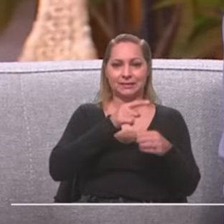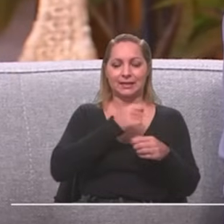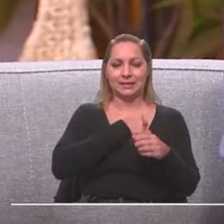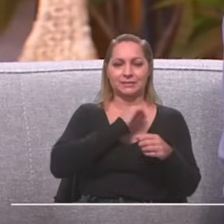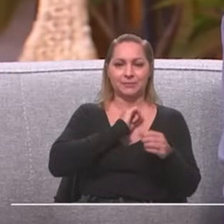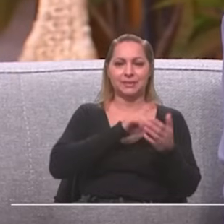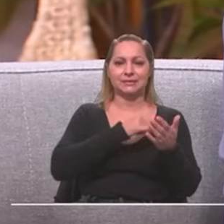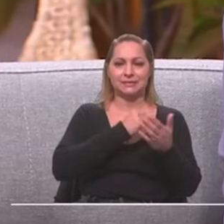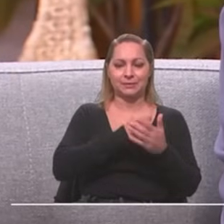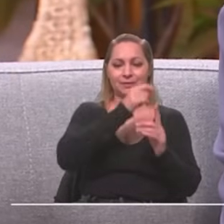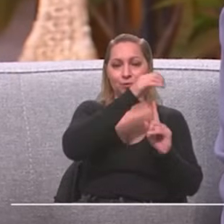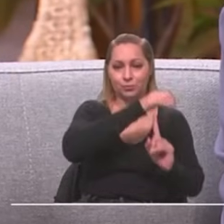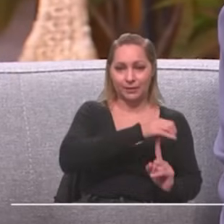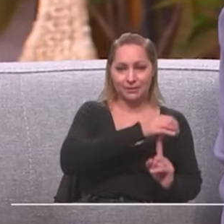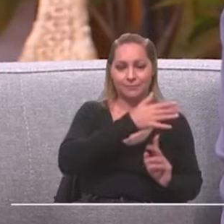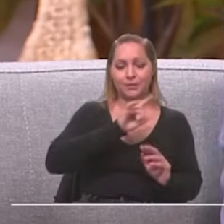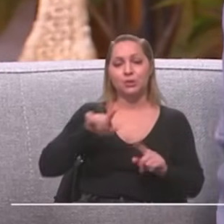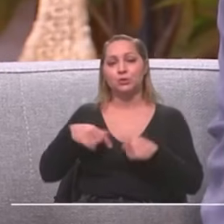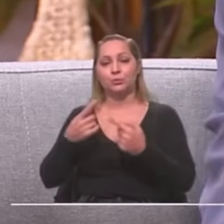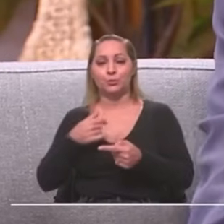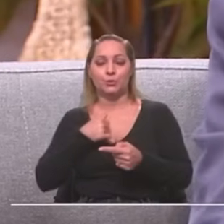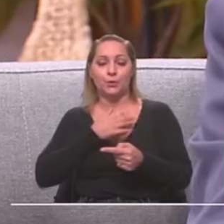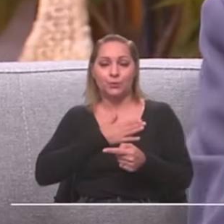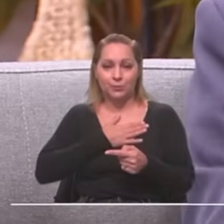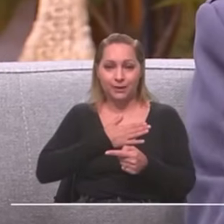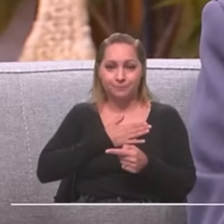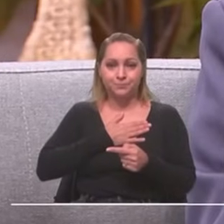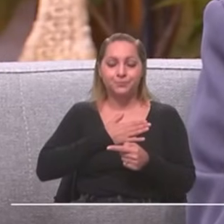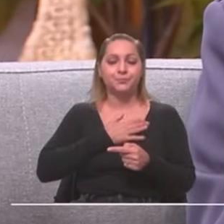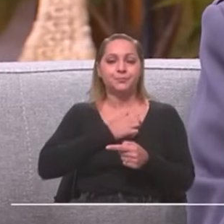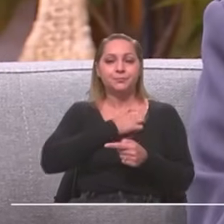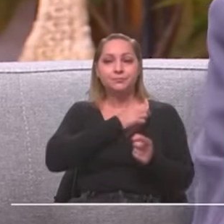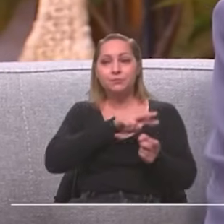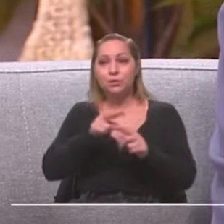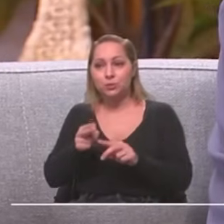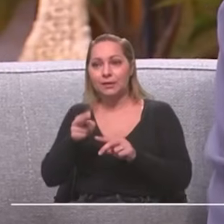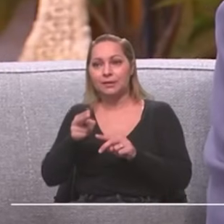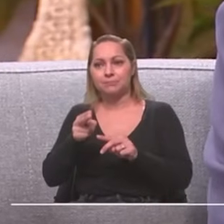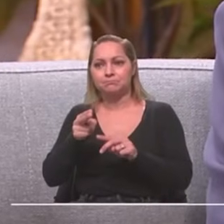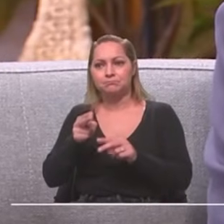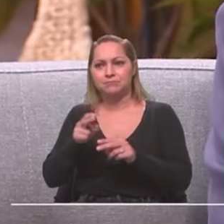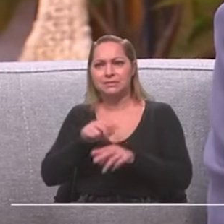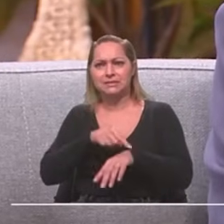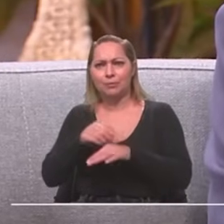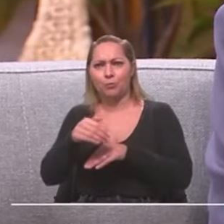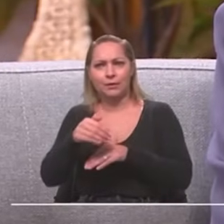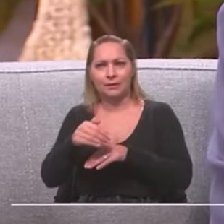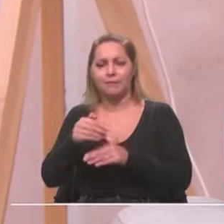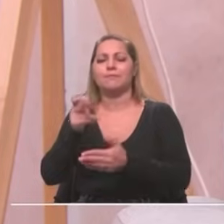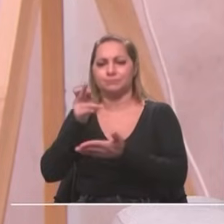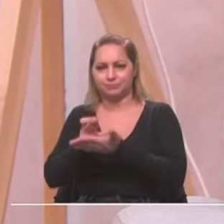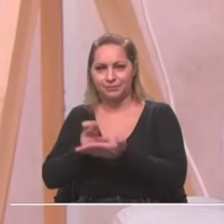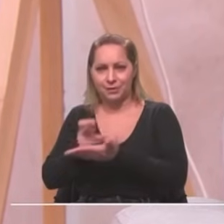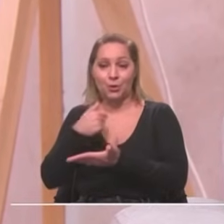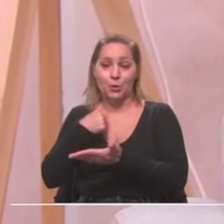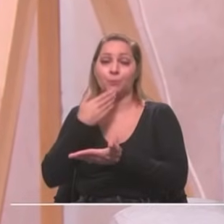casa, que eram os paraquedistas. Mas depois adorei e passei de deslocada a uma situação que seria temporária para uma situação de colocada a meu pedido para